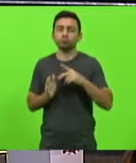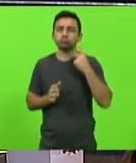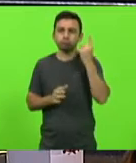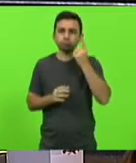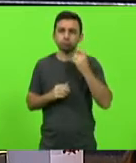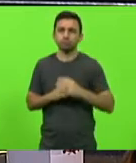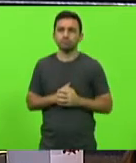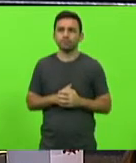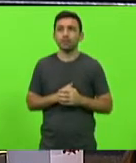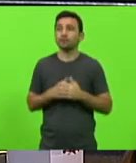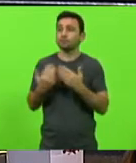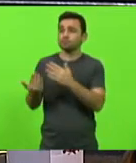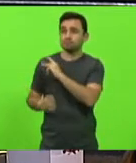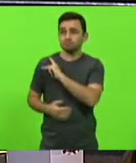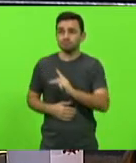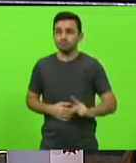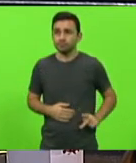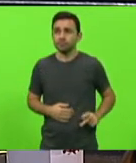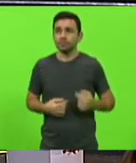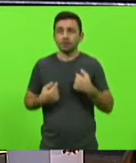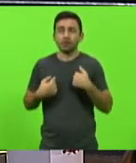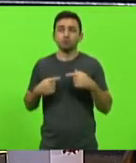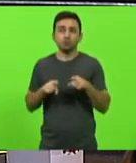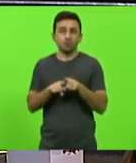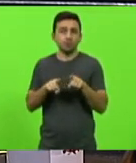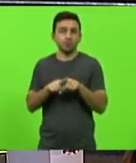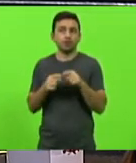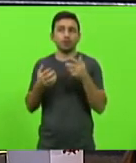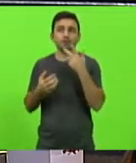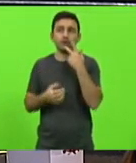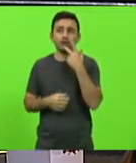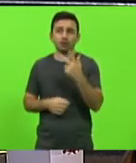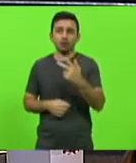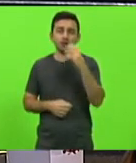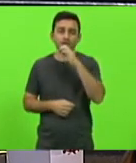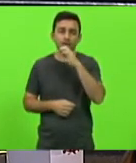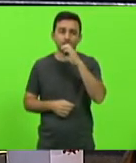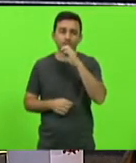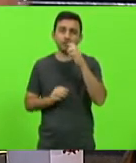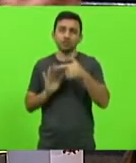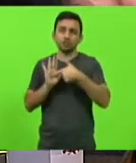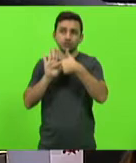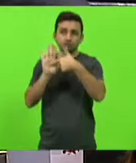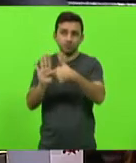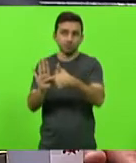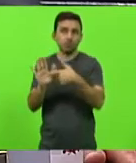Senhor presidente, além disso, quero falar rapidamente da indicação que apresentei